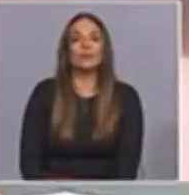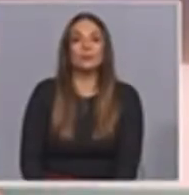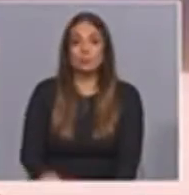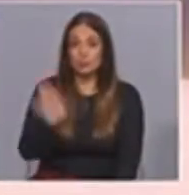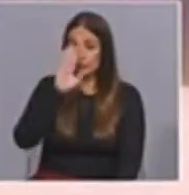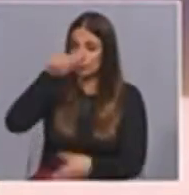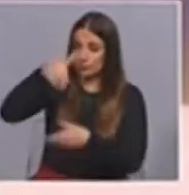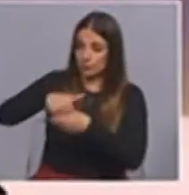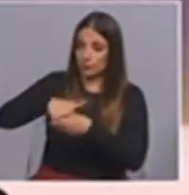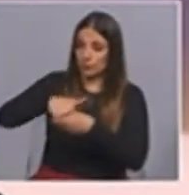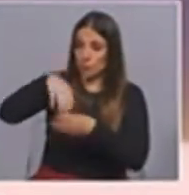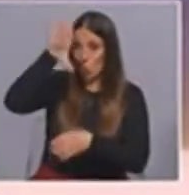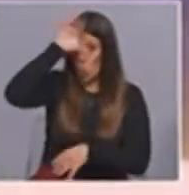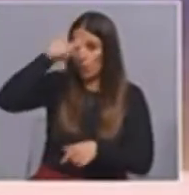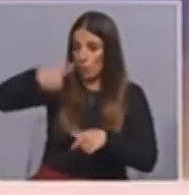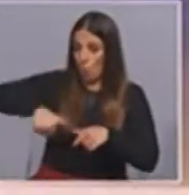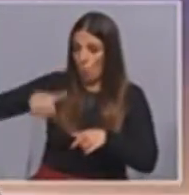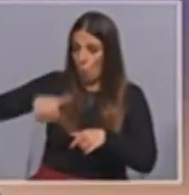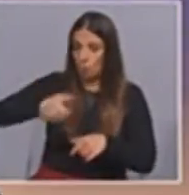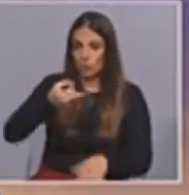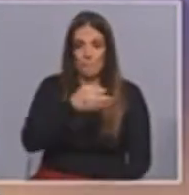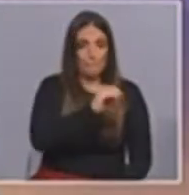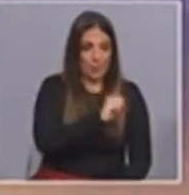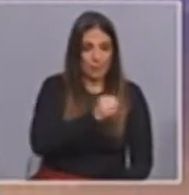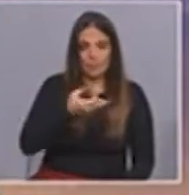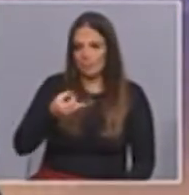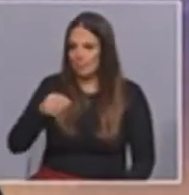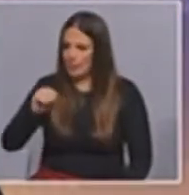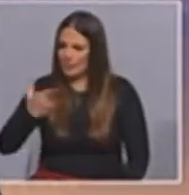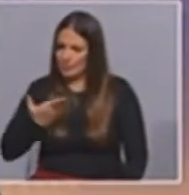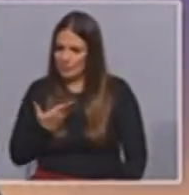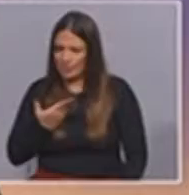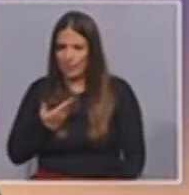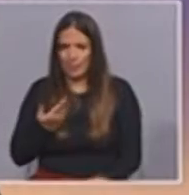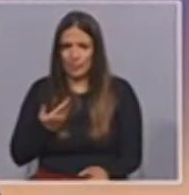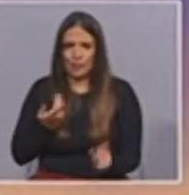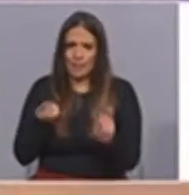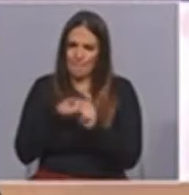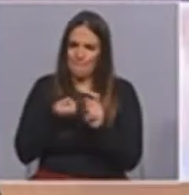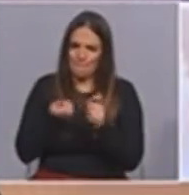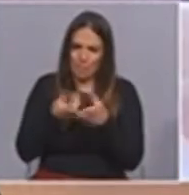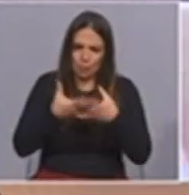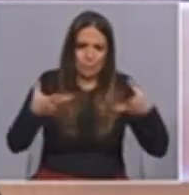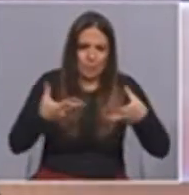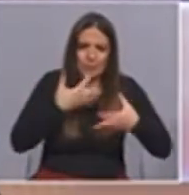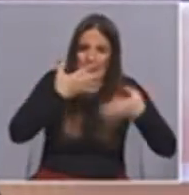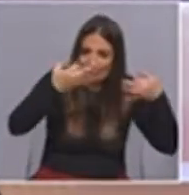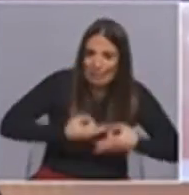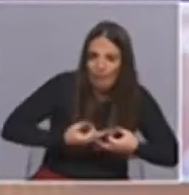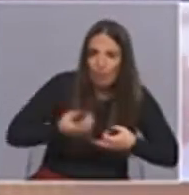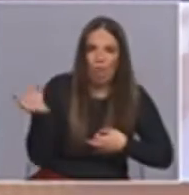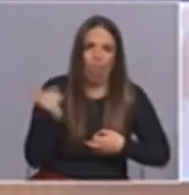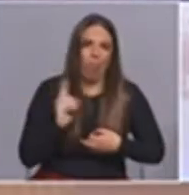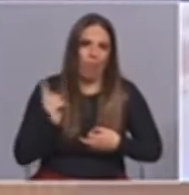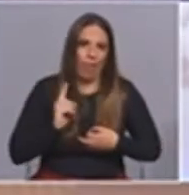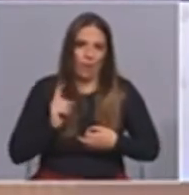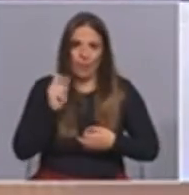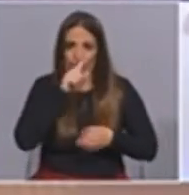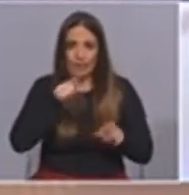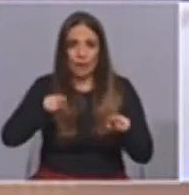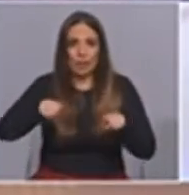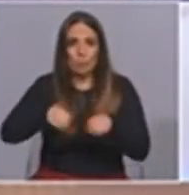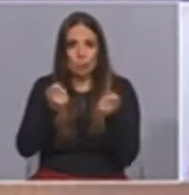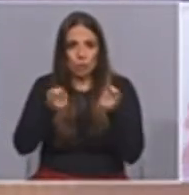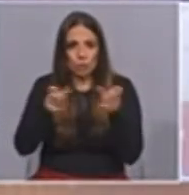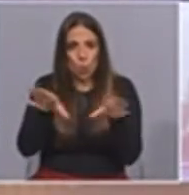Se as eleições legislativas fossem hoje, o PS e o PSD estariam mais longe da maioria absoluta e o Chega passaria a ser a terceira força